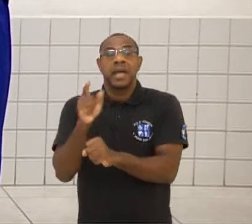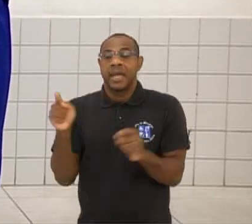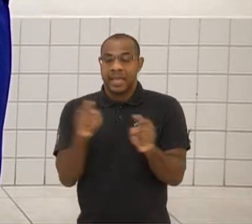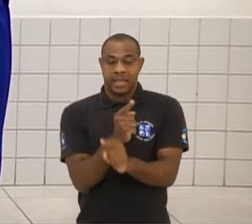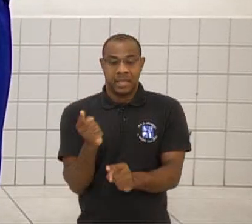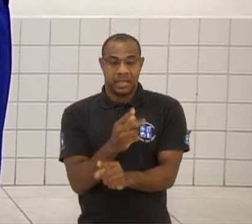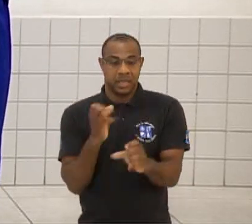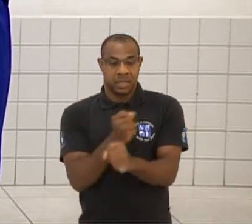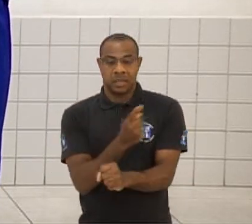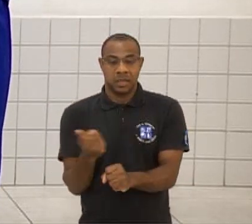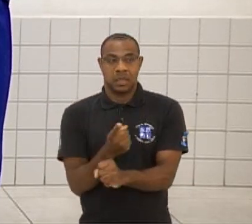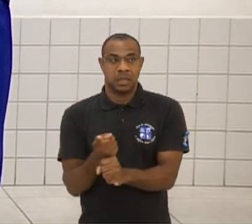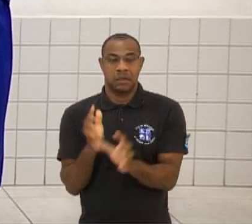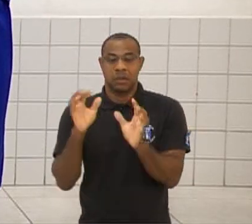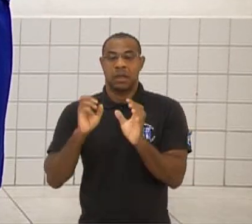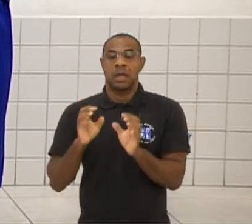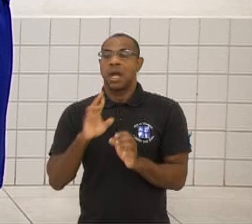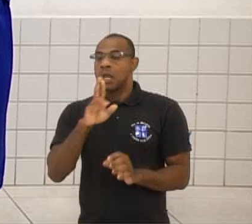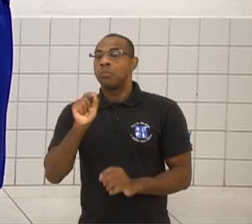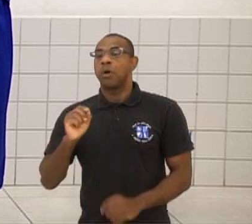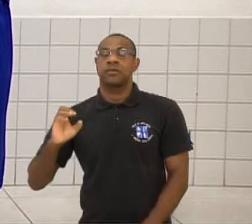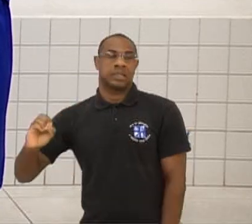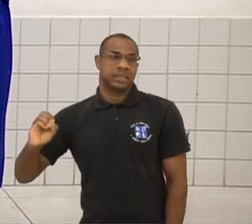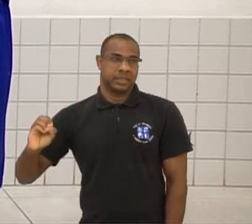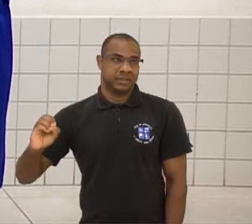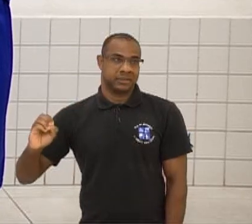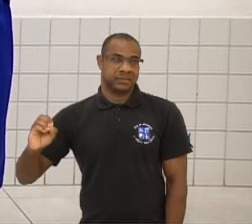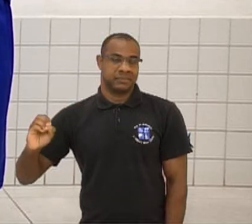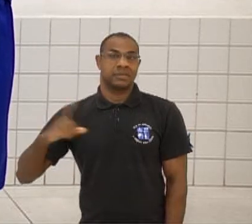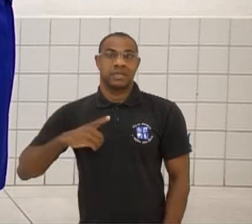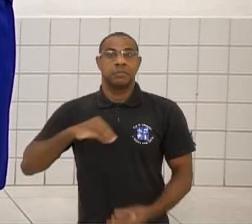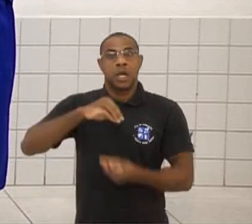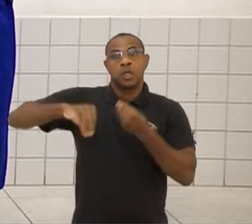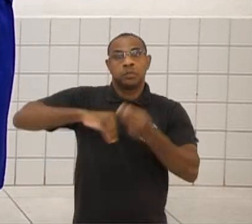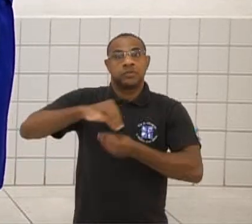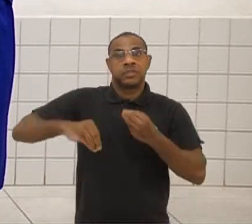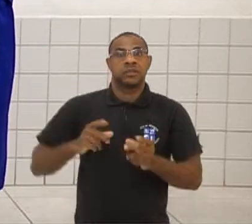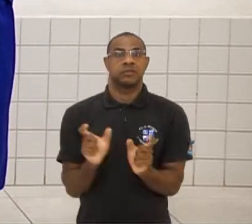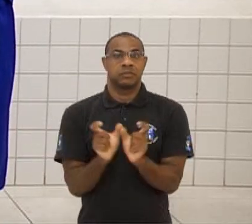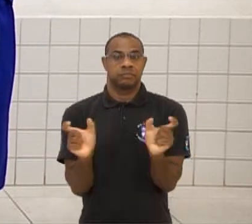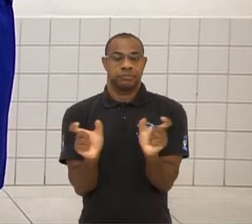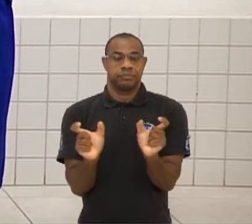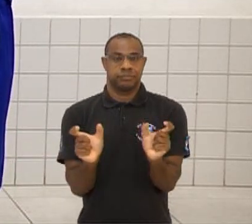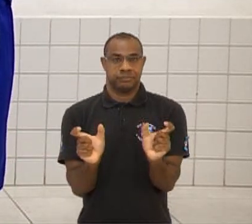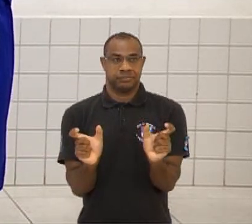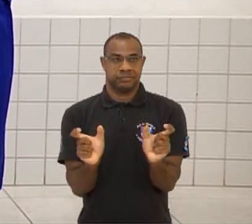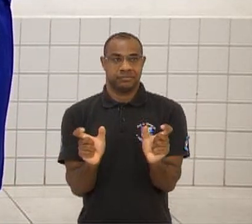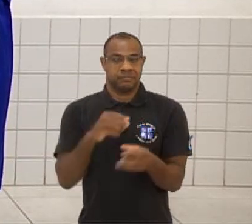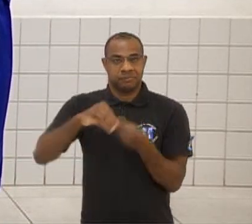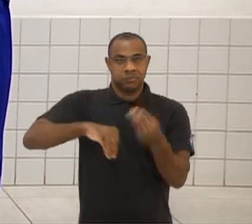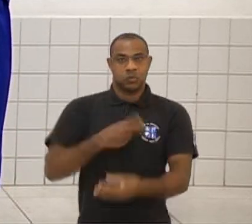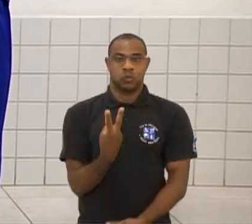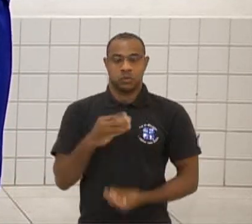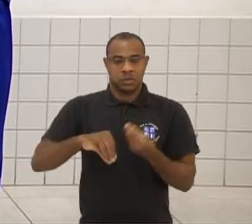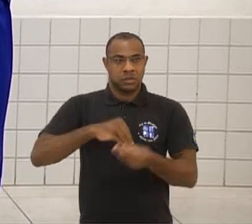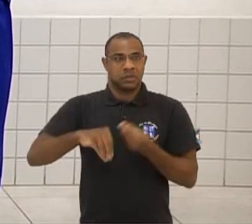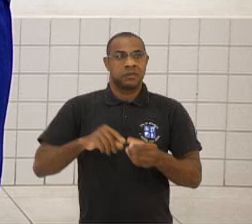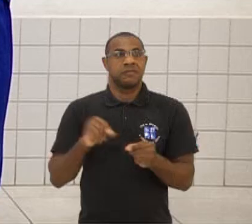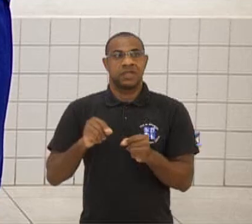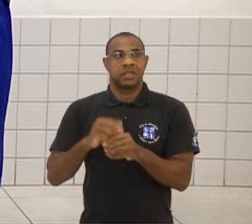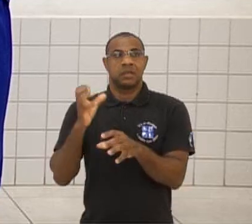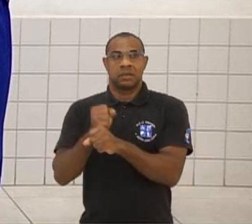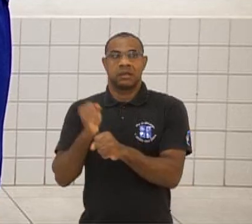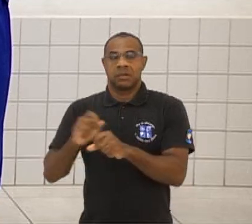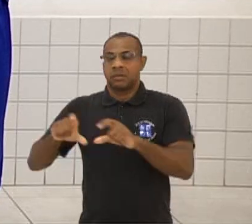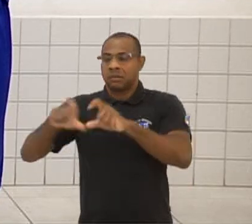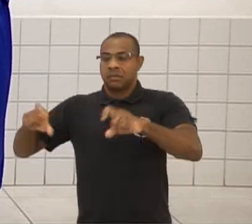conta aqui fecha 0, né? Porque eu tenho uma substância composta, então o somatório tem que ser 0. Aí, fazendo uma continha,